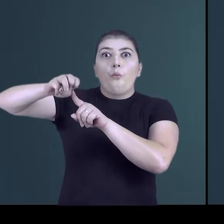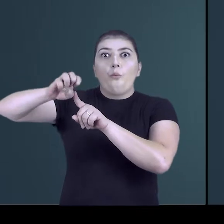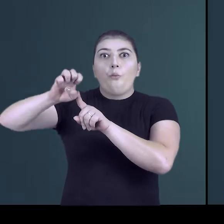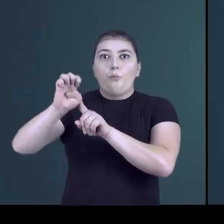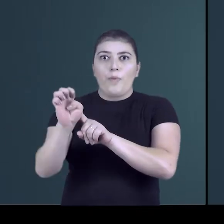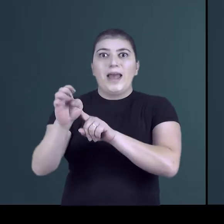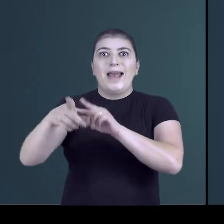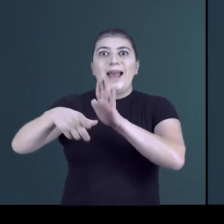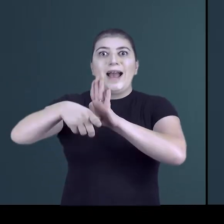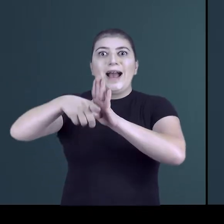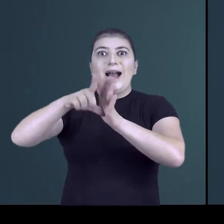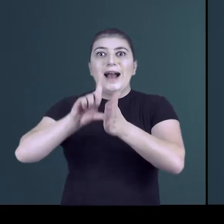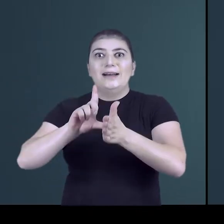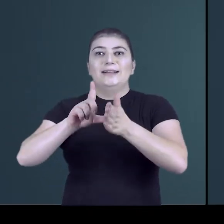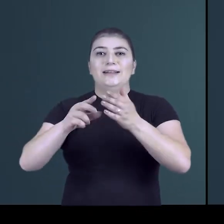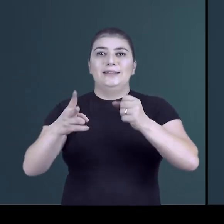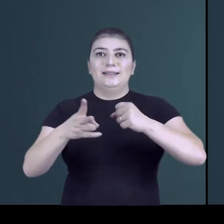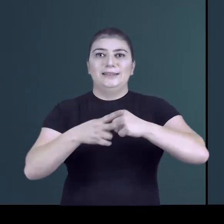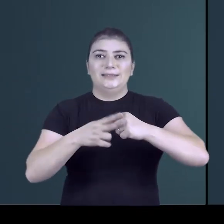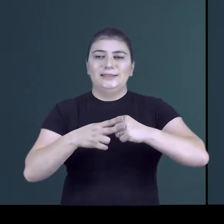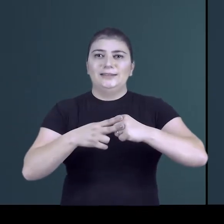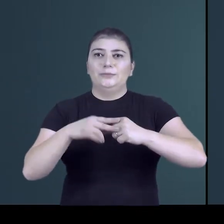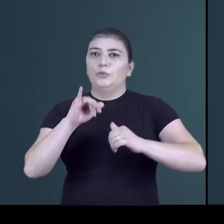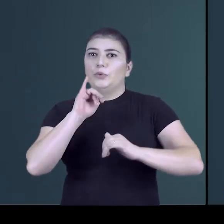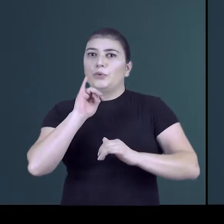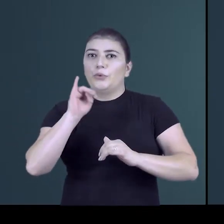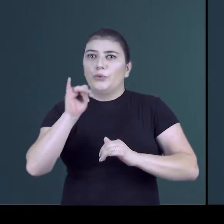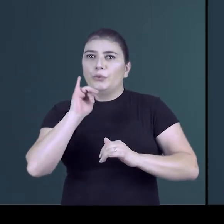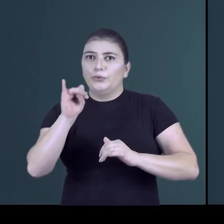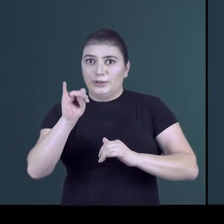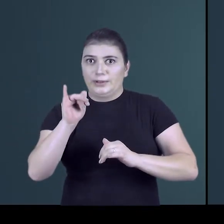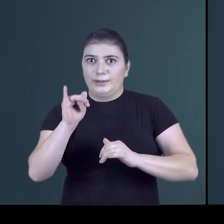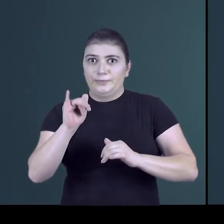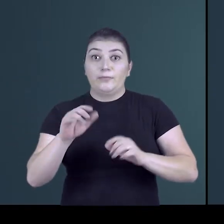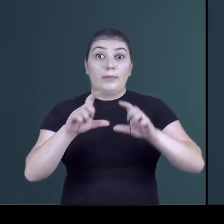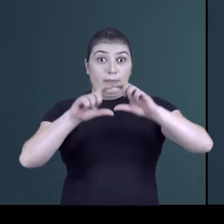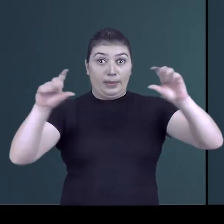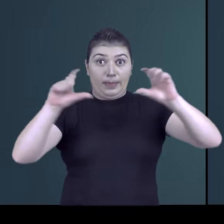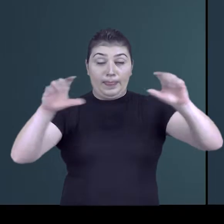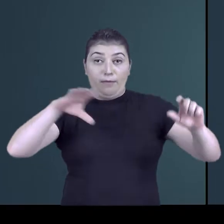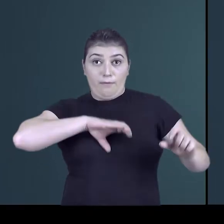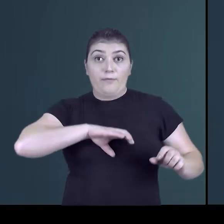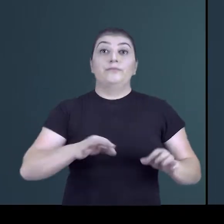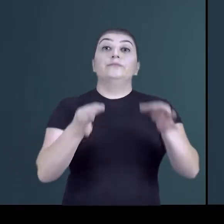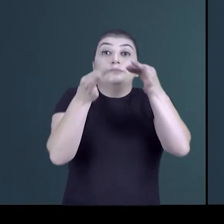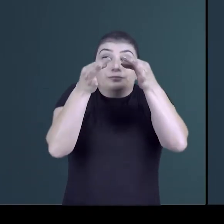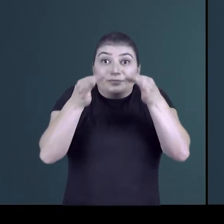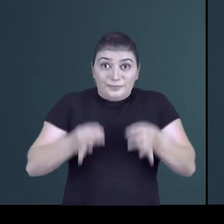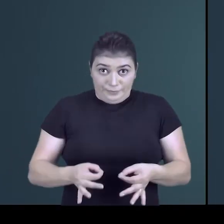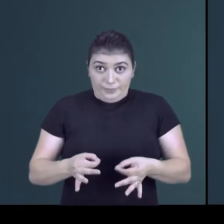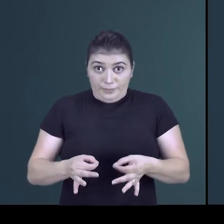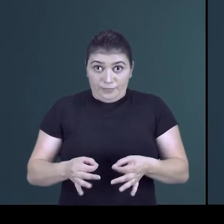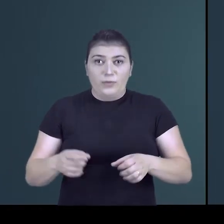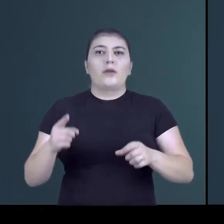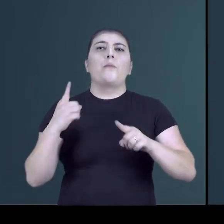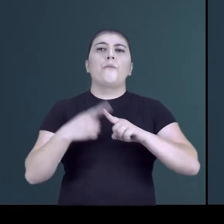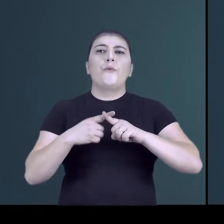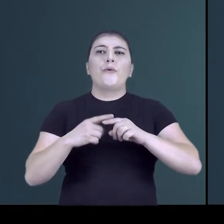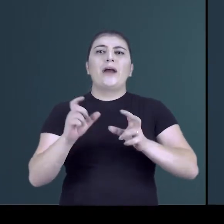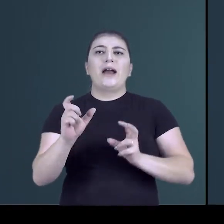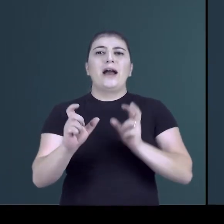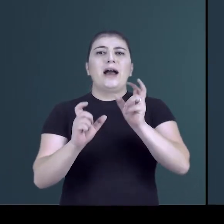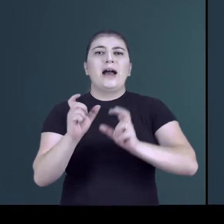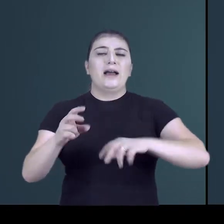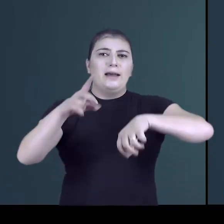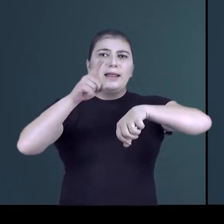colocado antes do verbo contar, está correto? Sim, porque temos um advérbio de tempo.